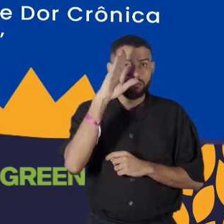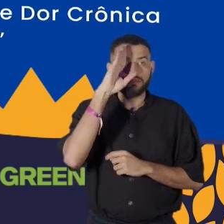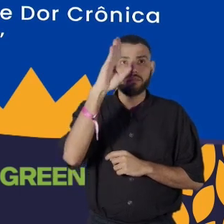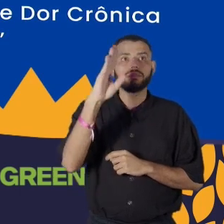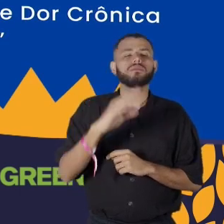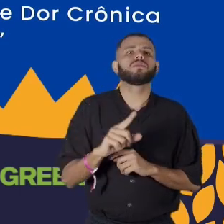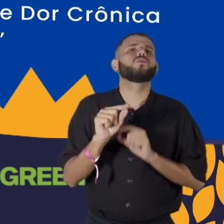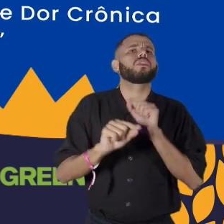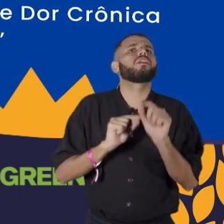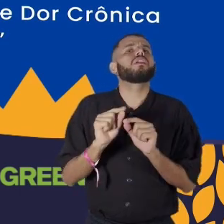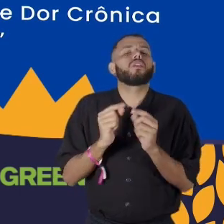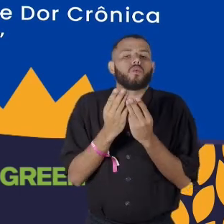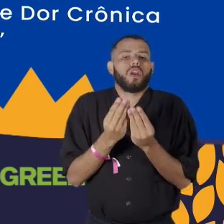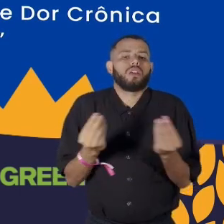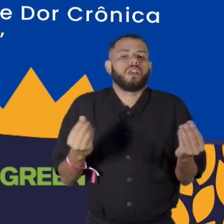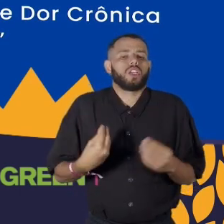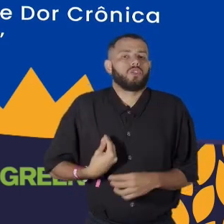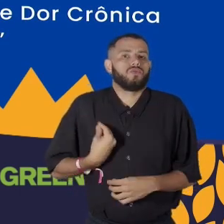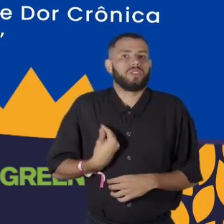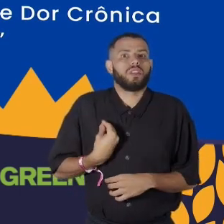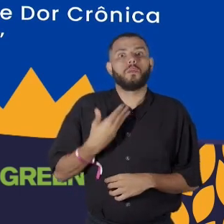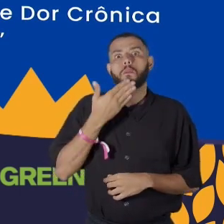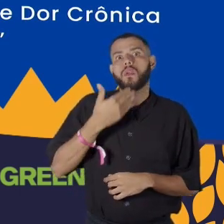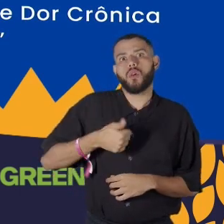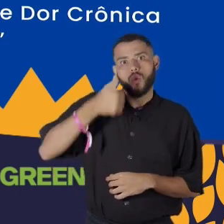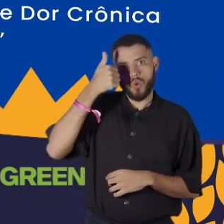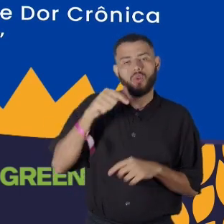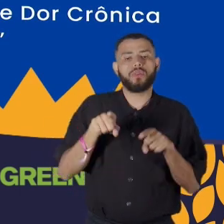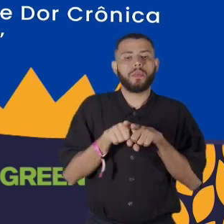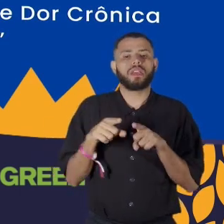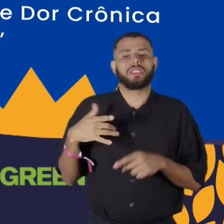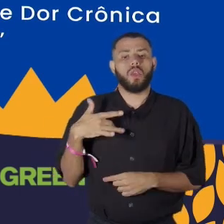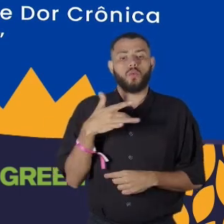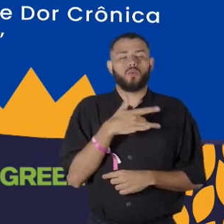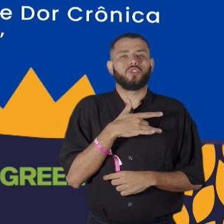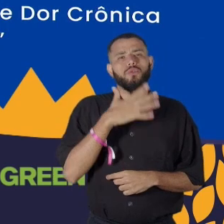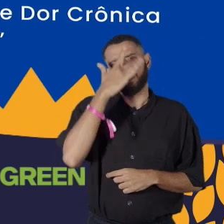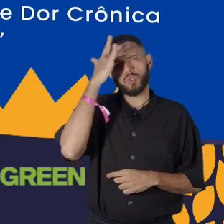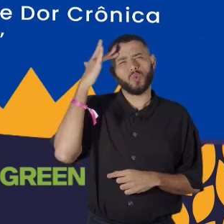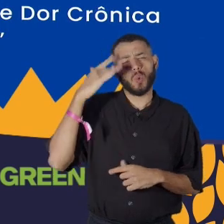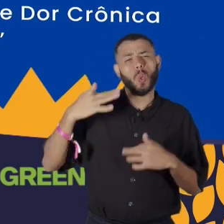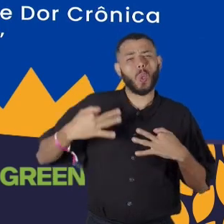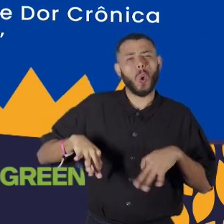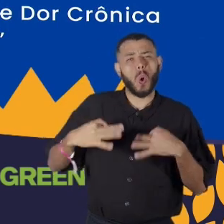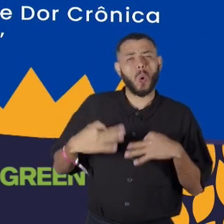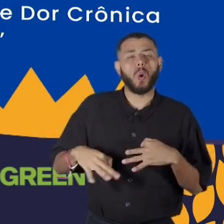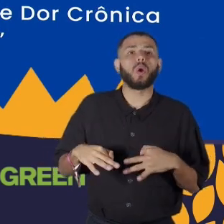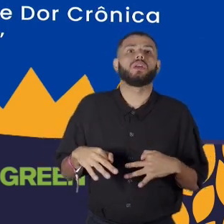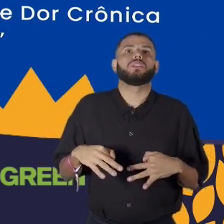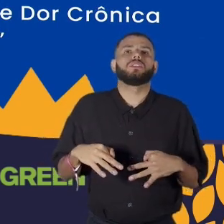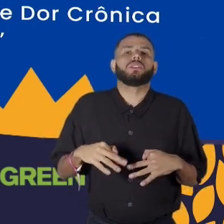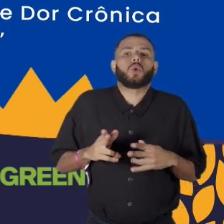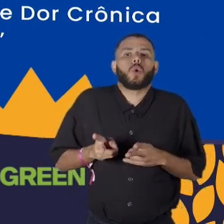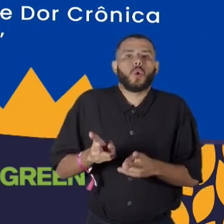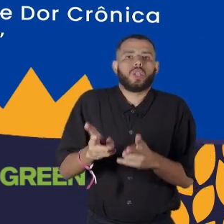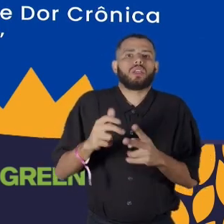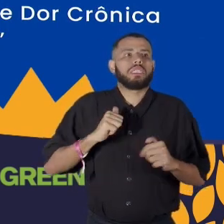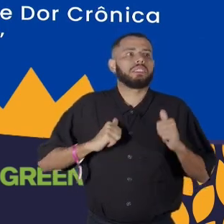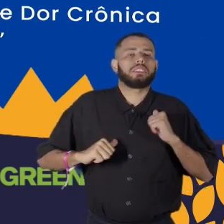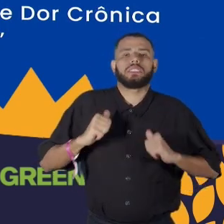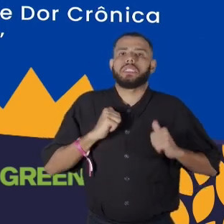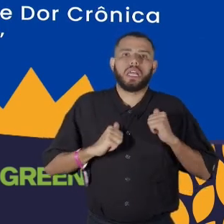melhorou a qualidade de vida e a saúde em pacientes com dor crônica e ansiedade. São pacientes que